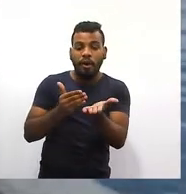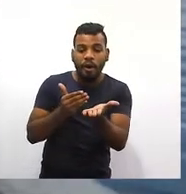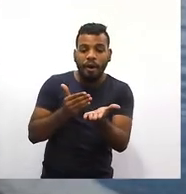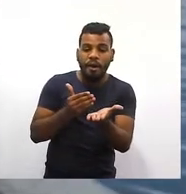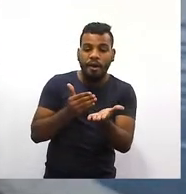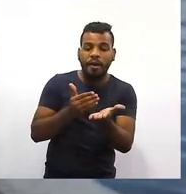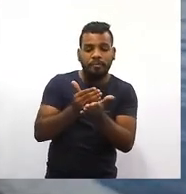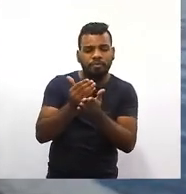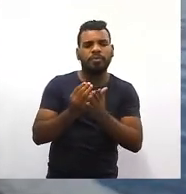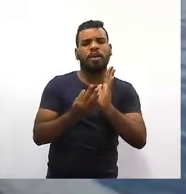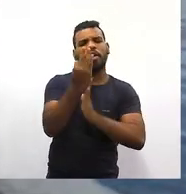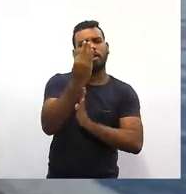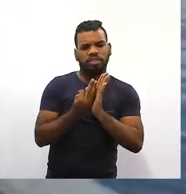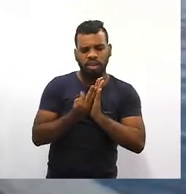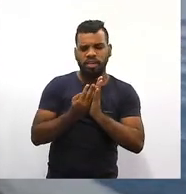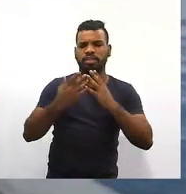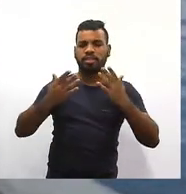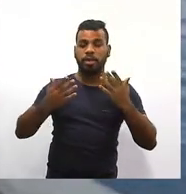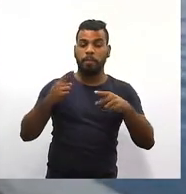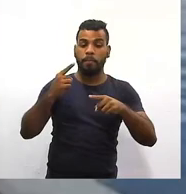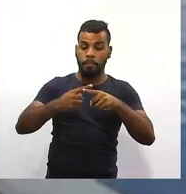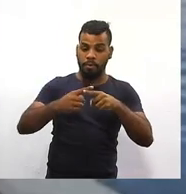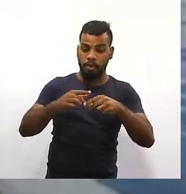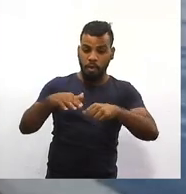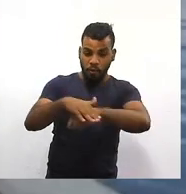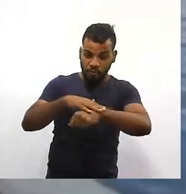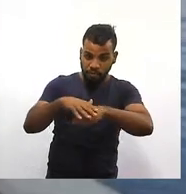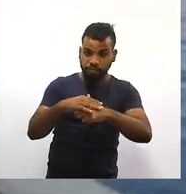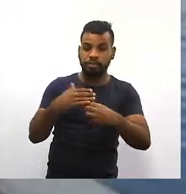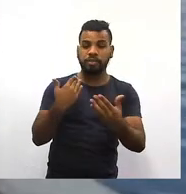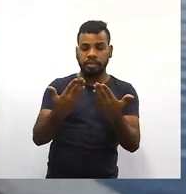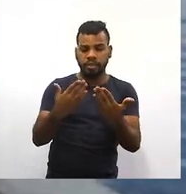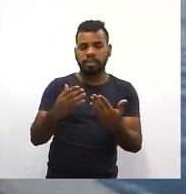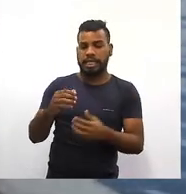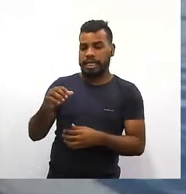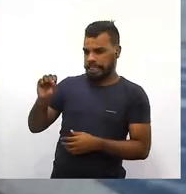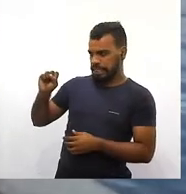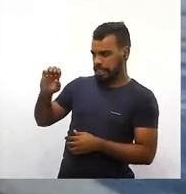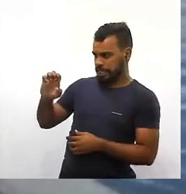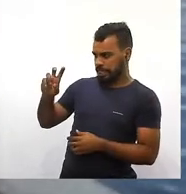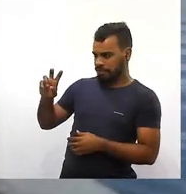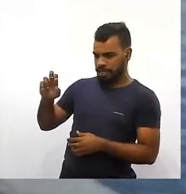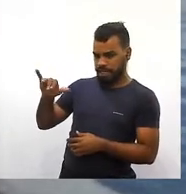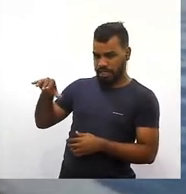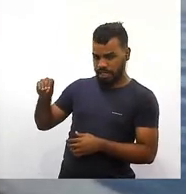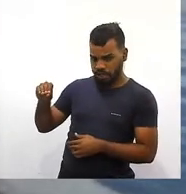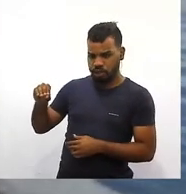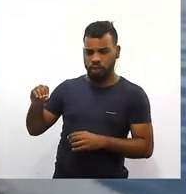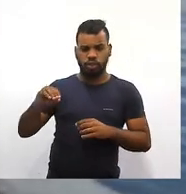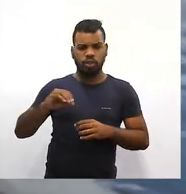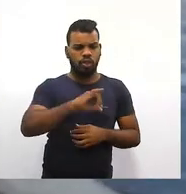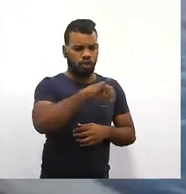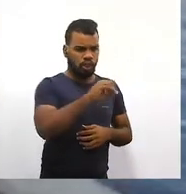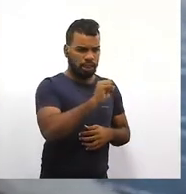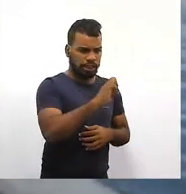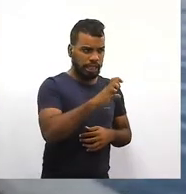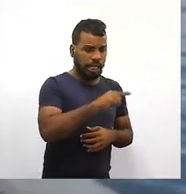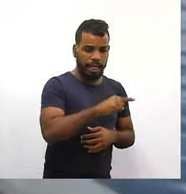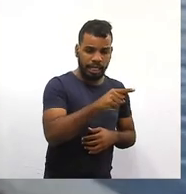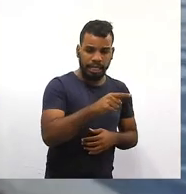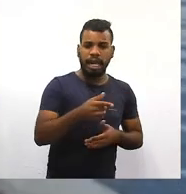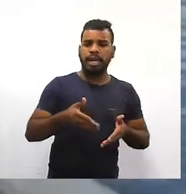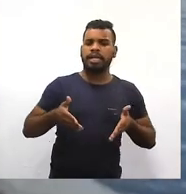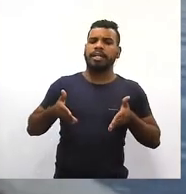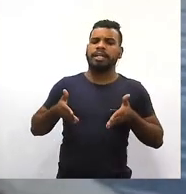desse texto. Porque no meio da conversa entre Severino e Seu José Mestre Carpina, nasce